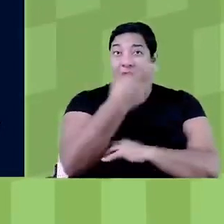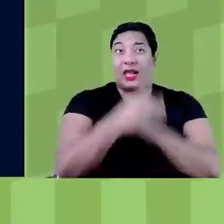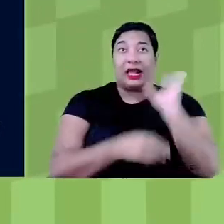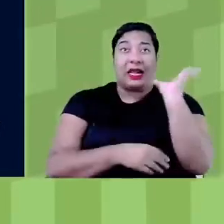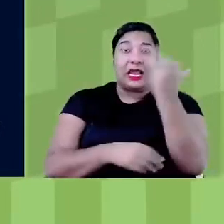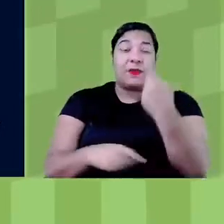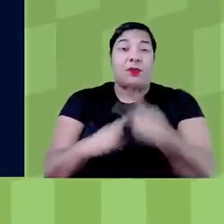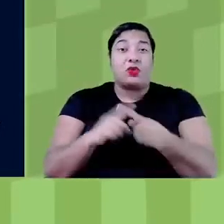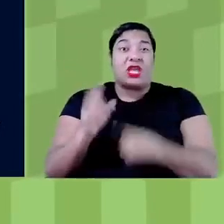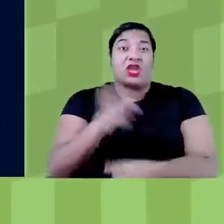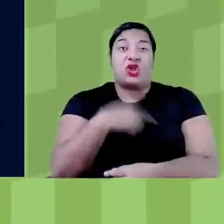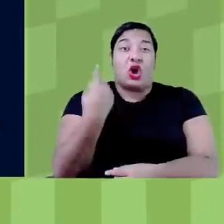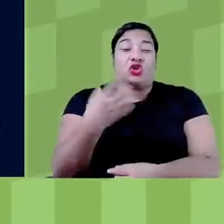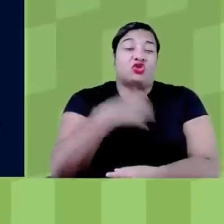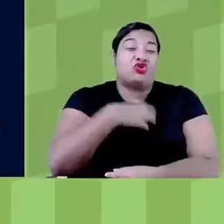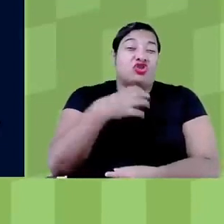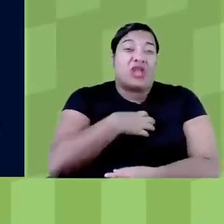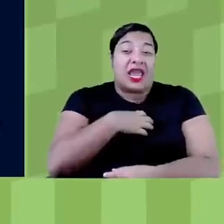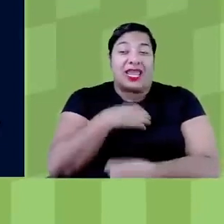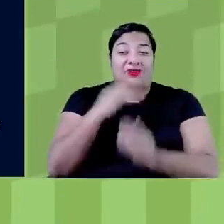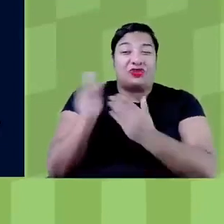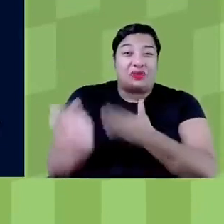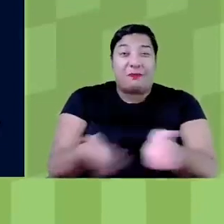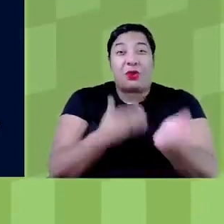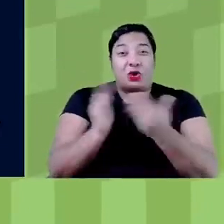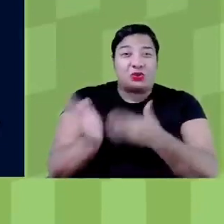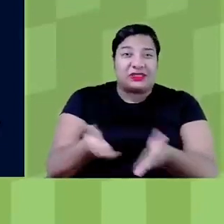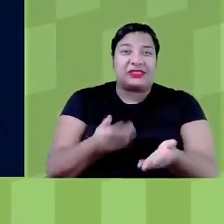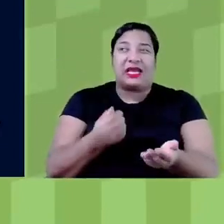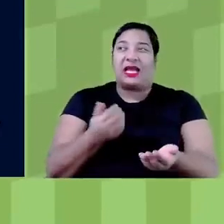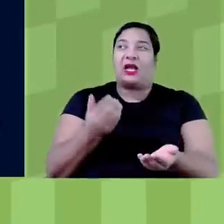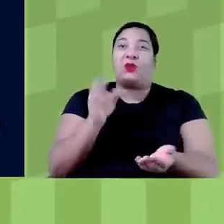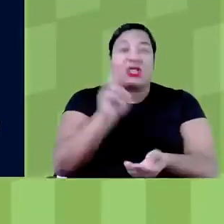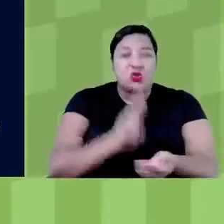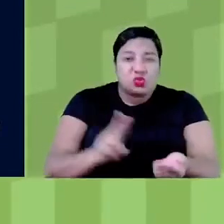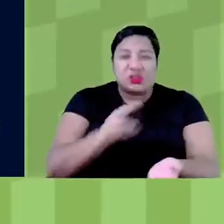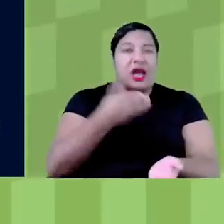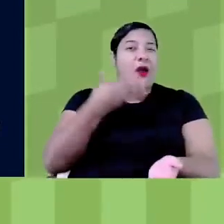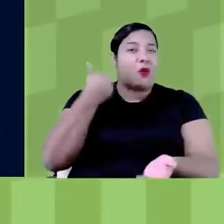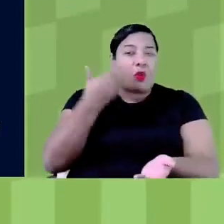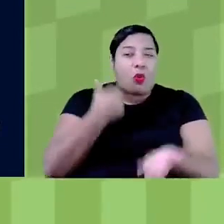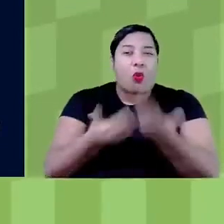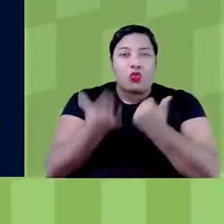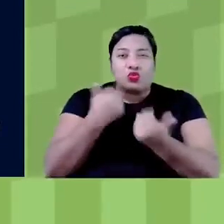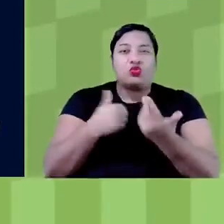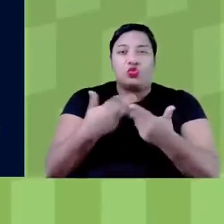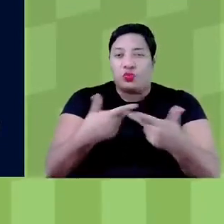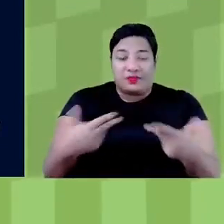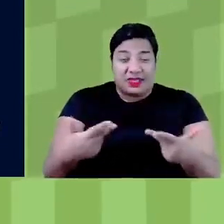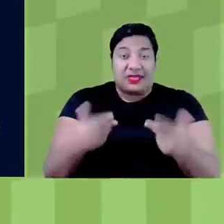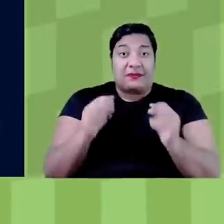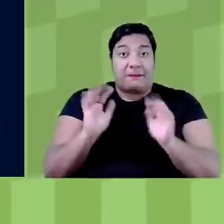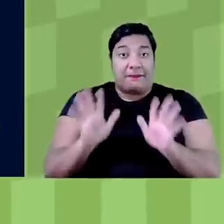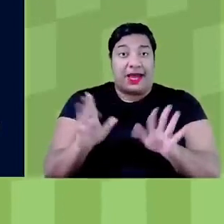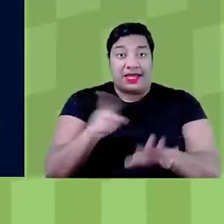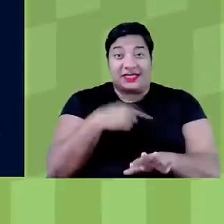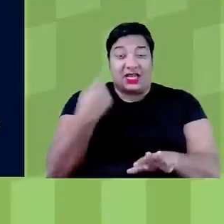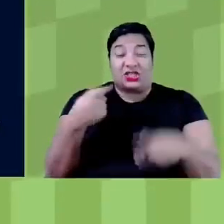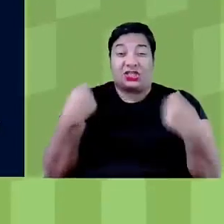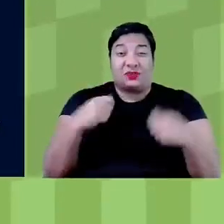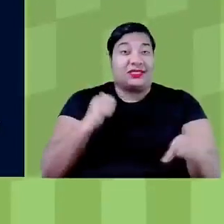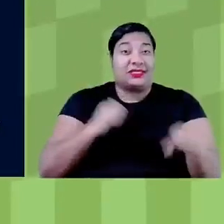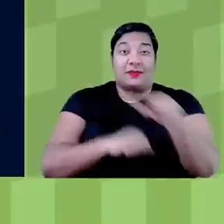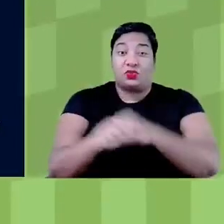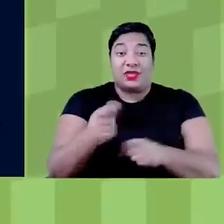de consumo. Para enfrentar a mudança do clima, nós precisamos modificar nossa estrutura